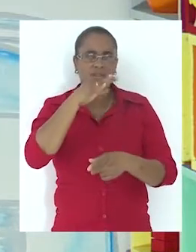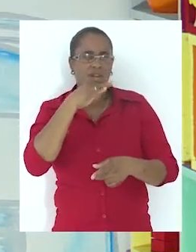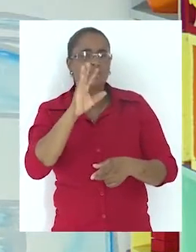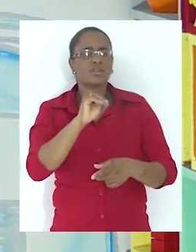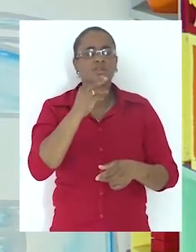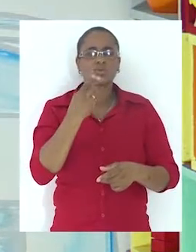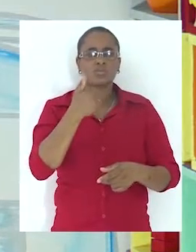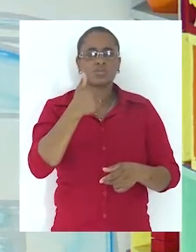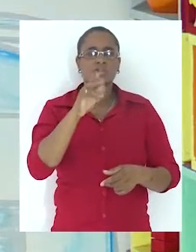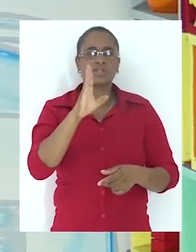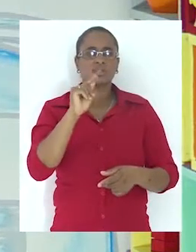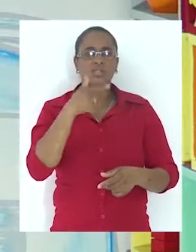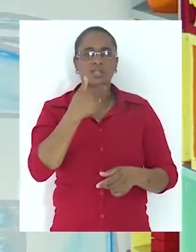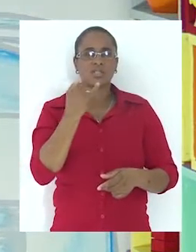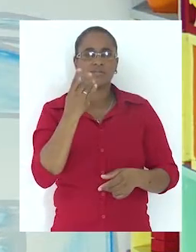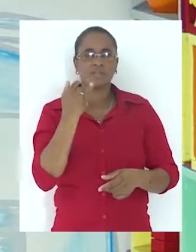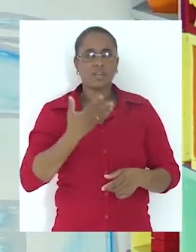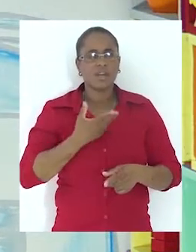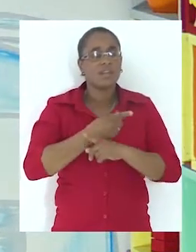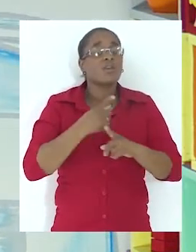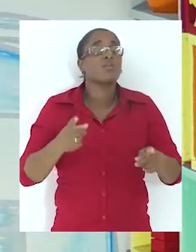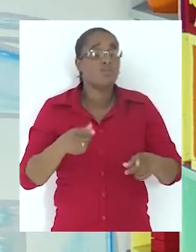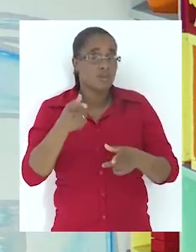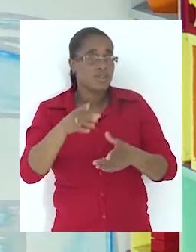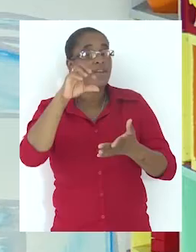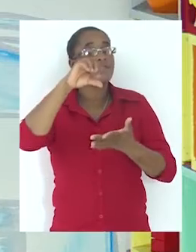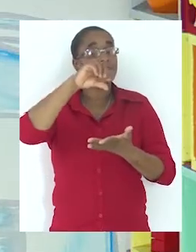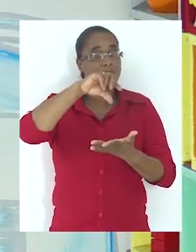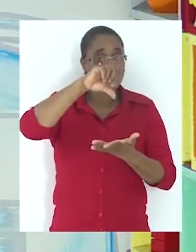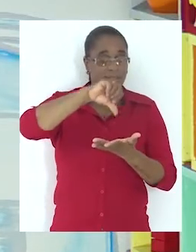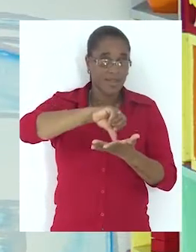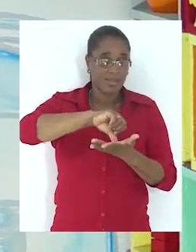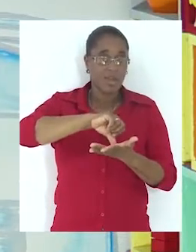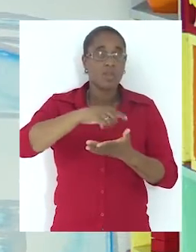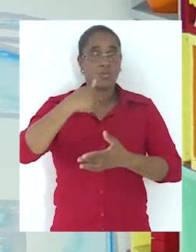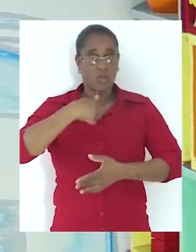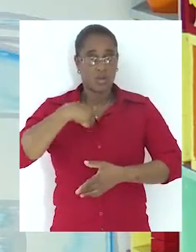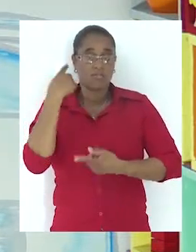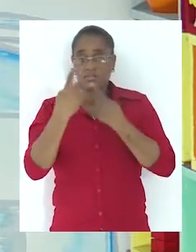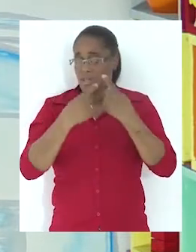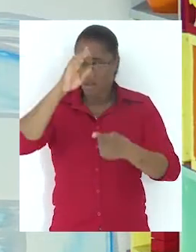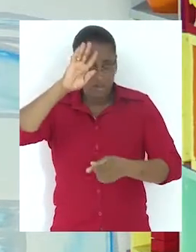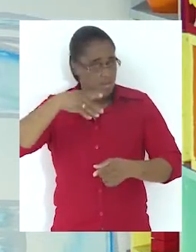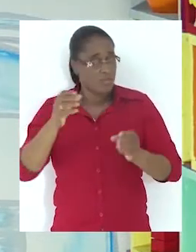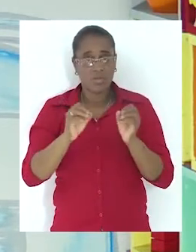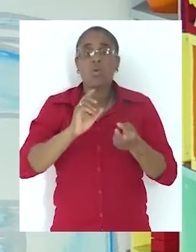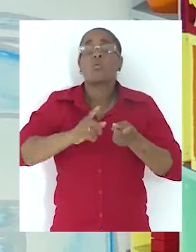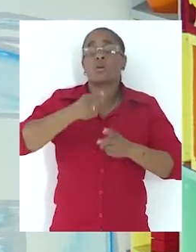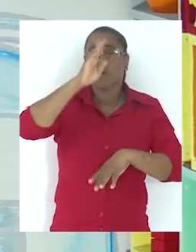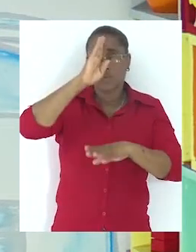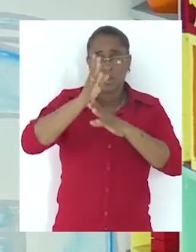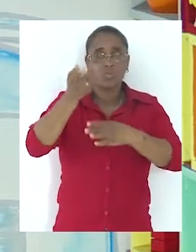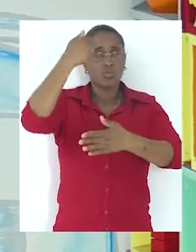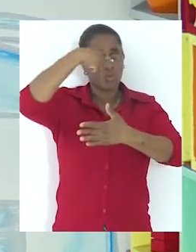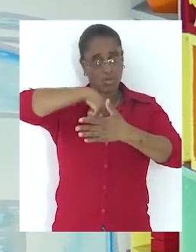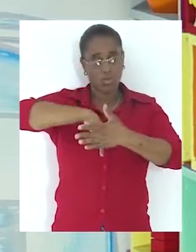a subjetividade está centrada no eu. Ninguém sabe o que passa no